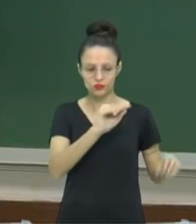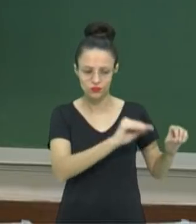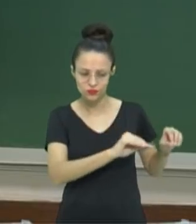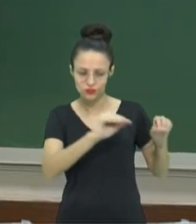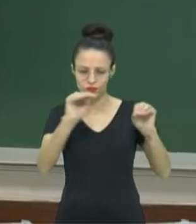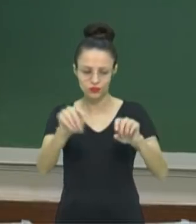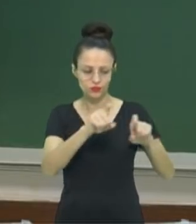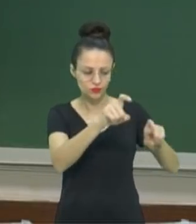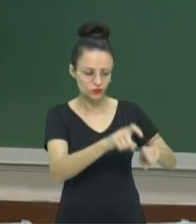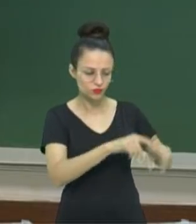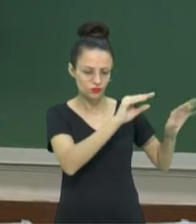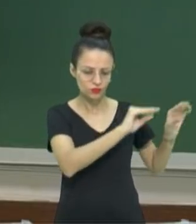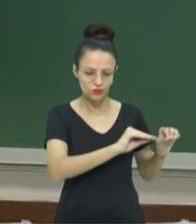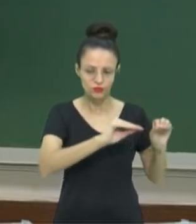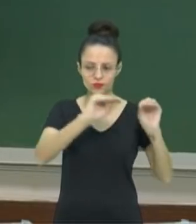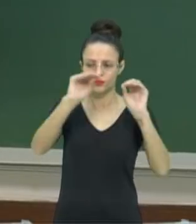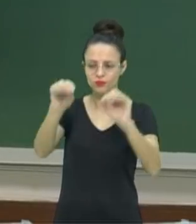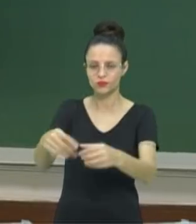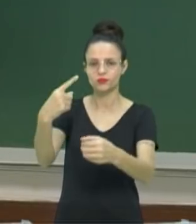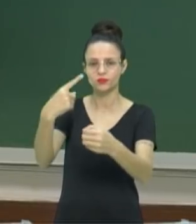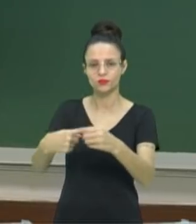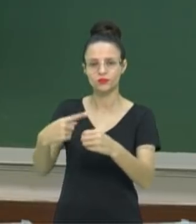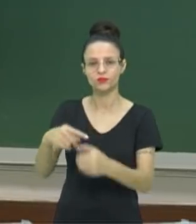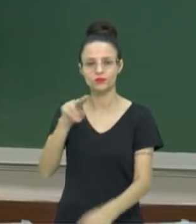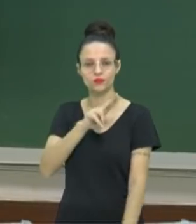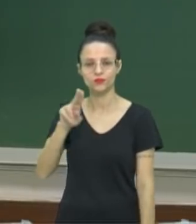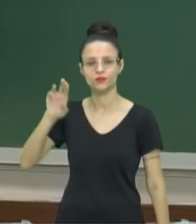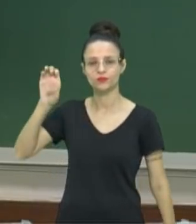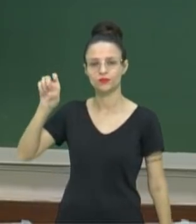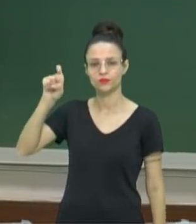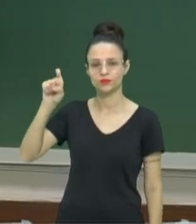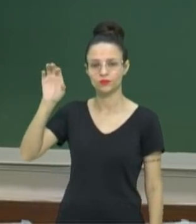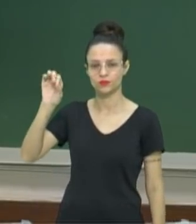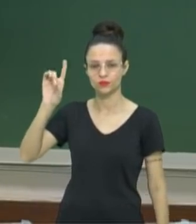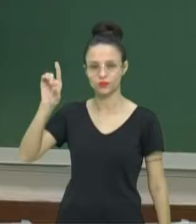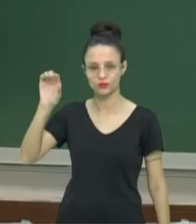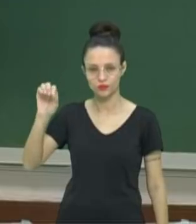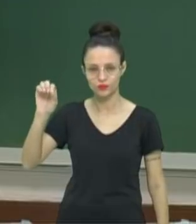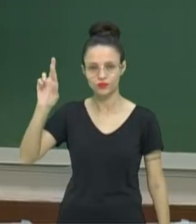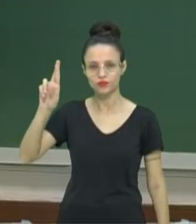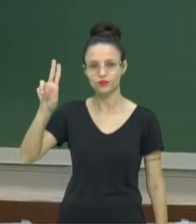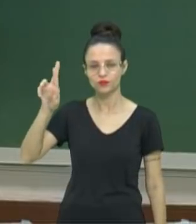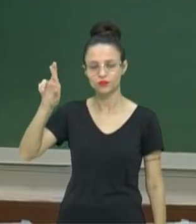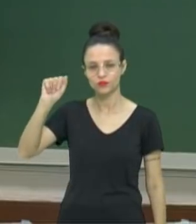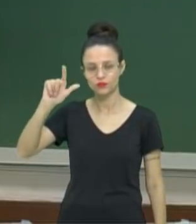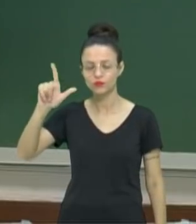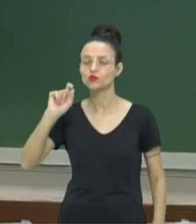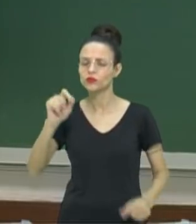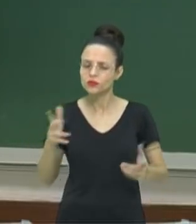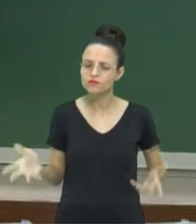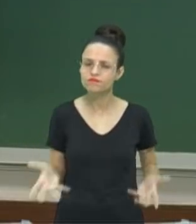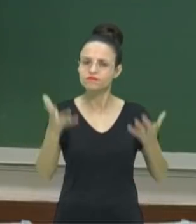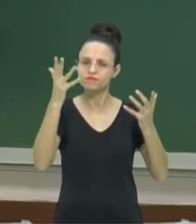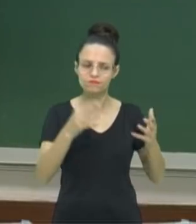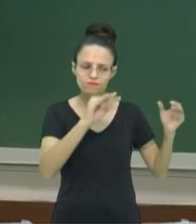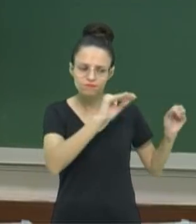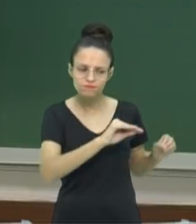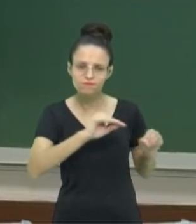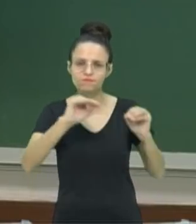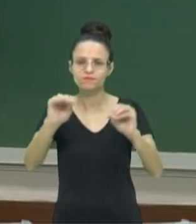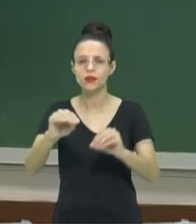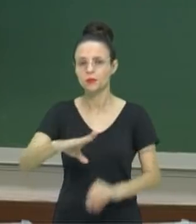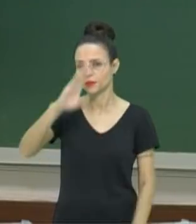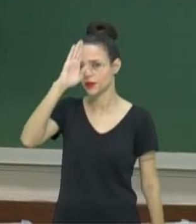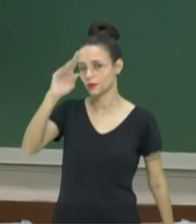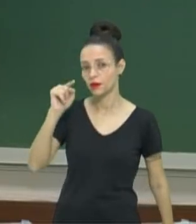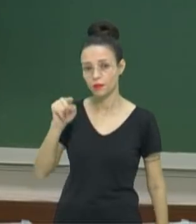rural, ou seja, a saída do campo para a cidade. O que impulsionou o êxodo rural? Principalmente fatores como